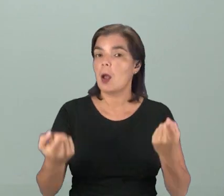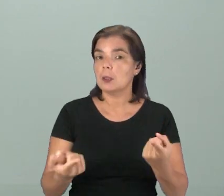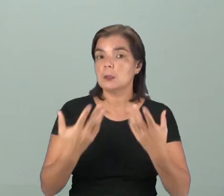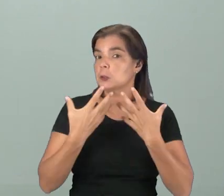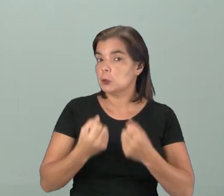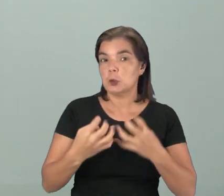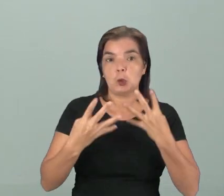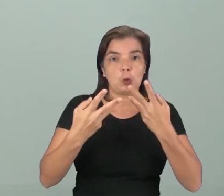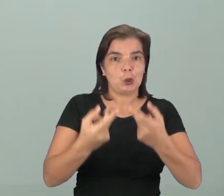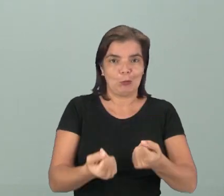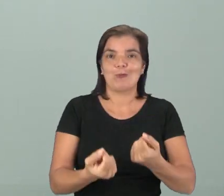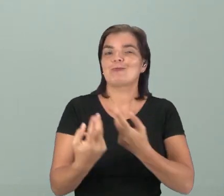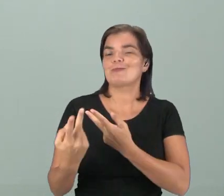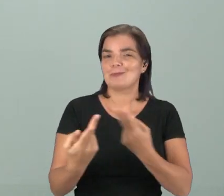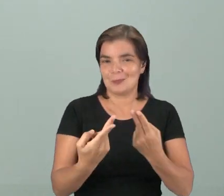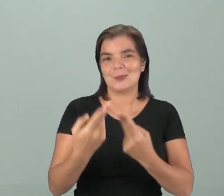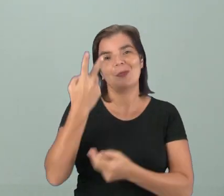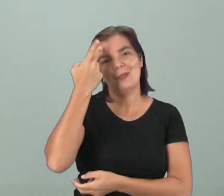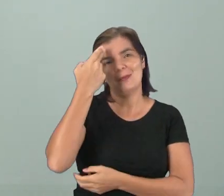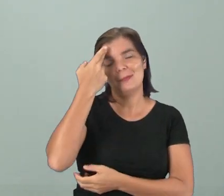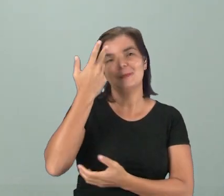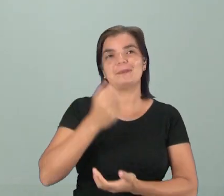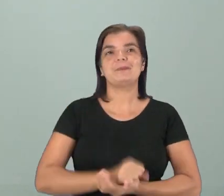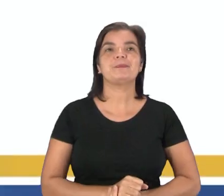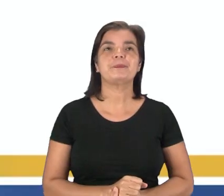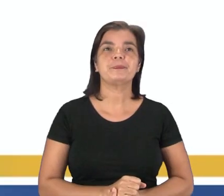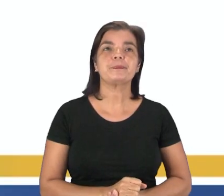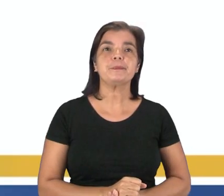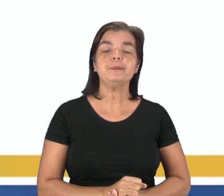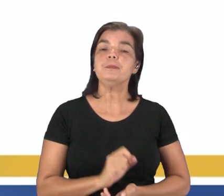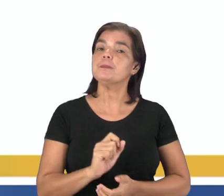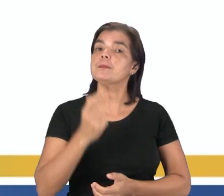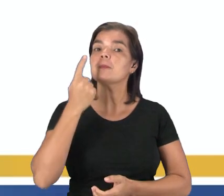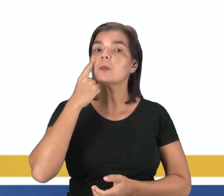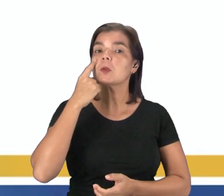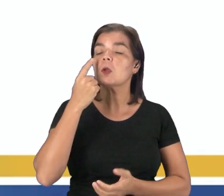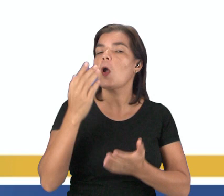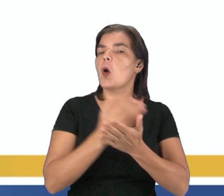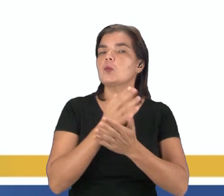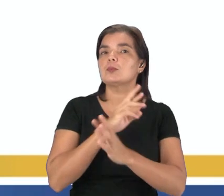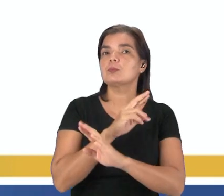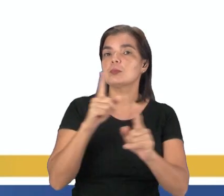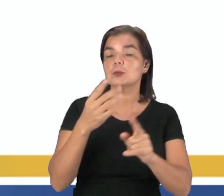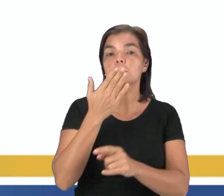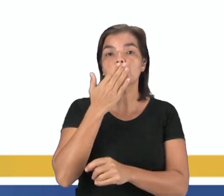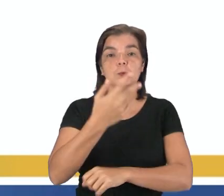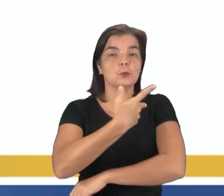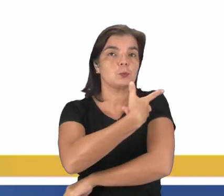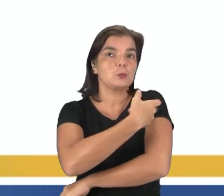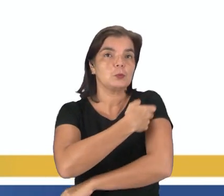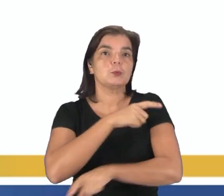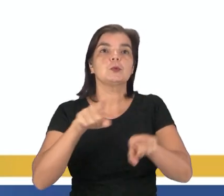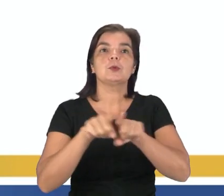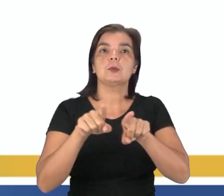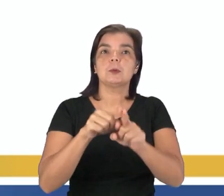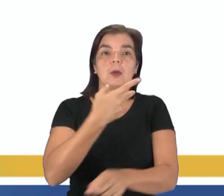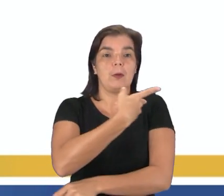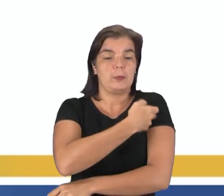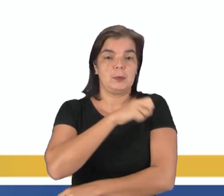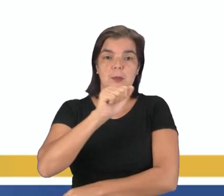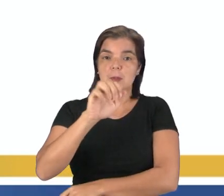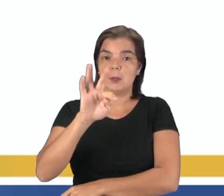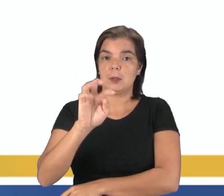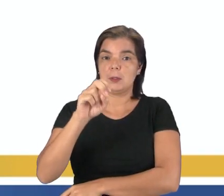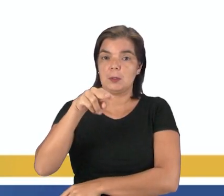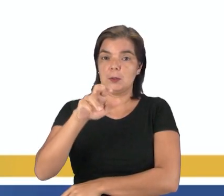ele totalmente como ele agiria naturalmente. E aqui a gente tem algumas diferenças dos tipos de vacina. Temos as vacinas que